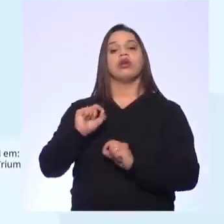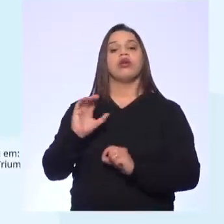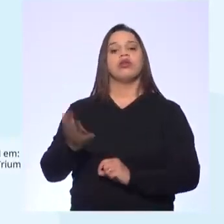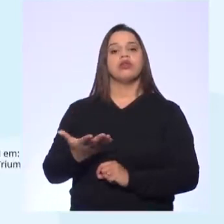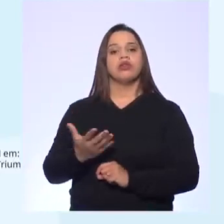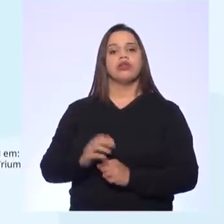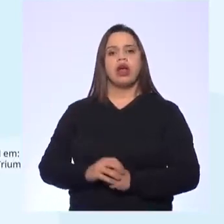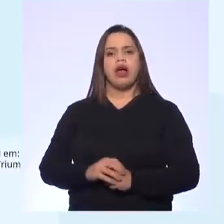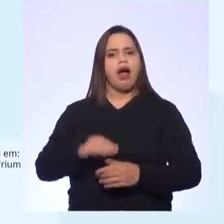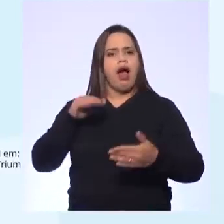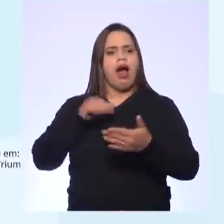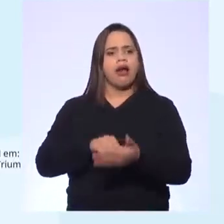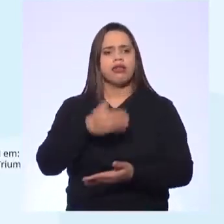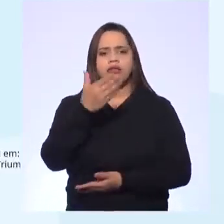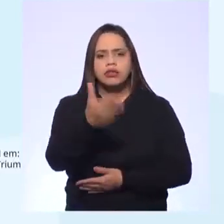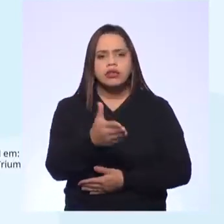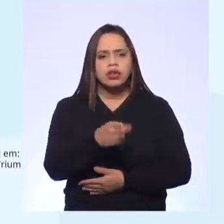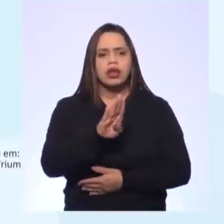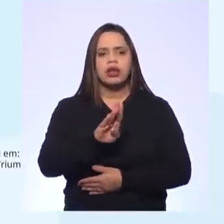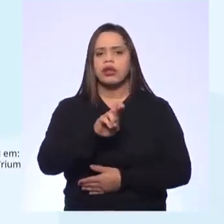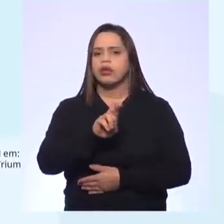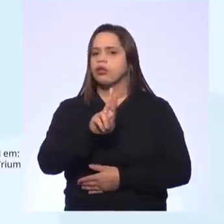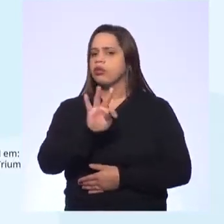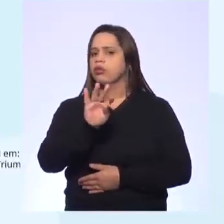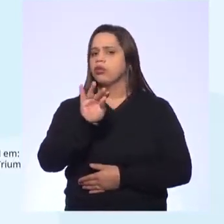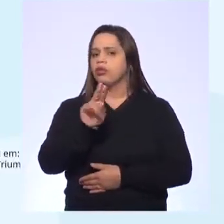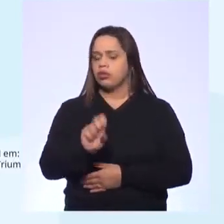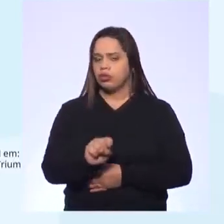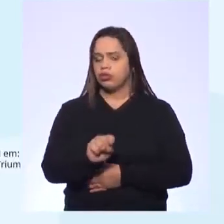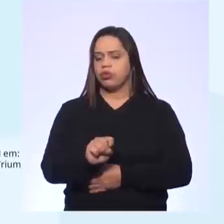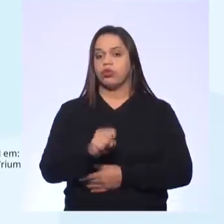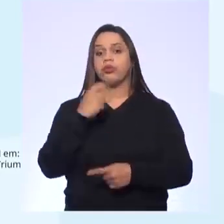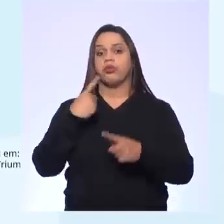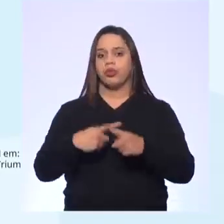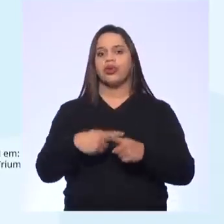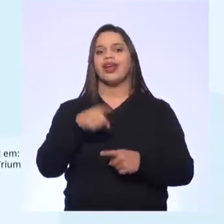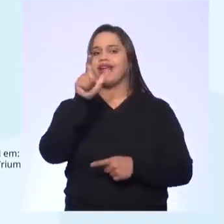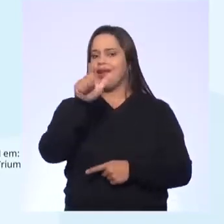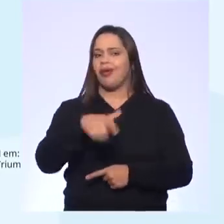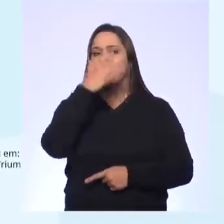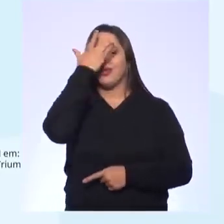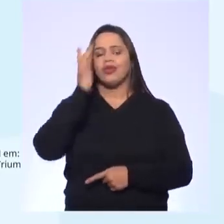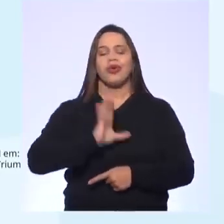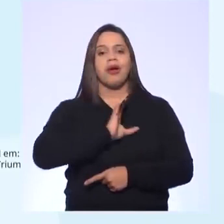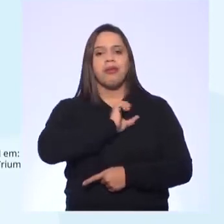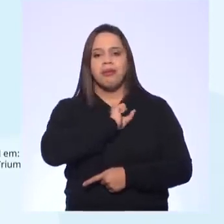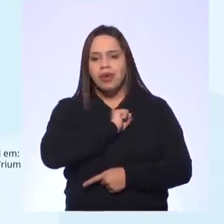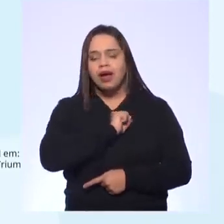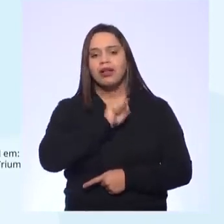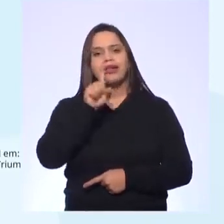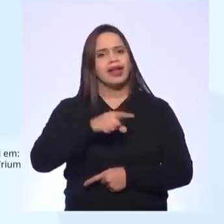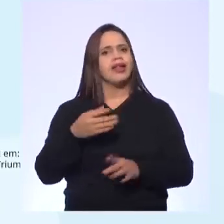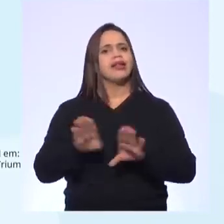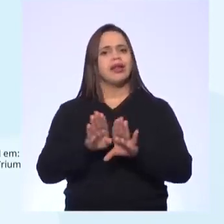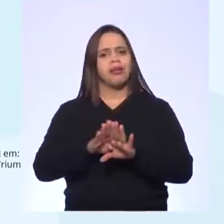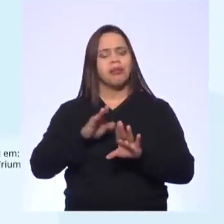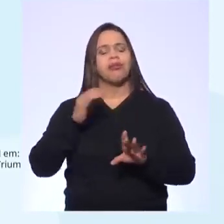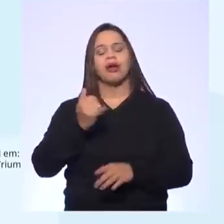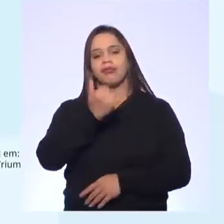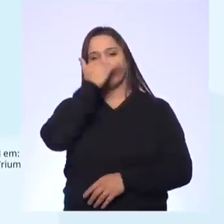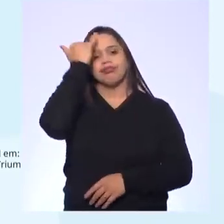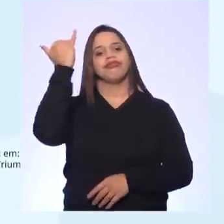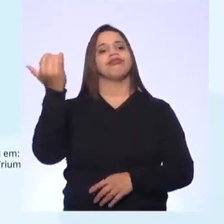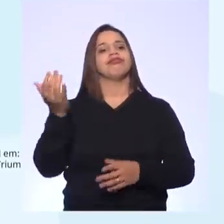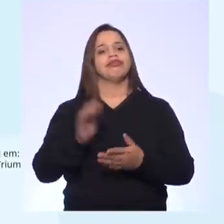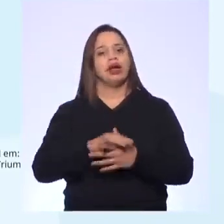tu, Brutus, porque, afinal de contas, Brutus ele era uma pessoa muito querida de Júlio César, e mesmo Brutus traiu Júlio César.